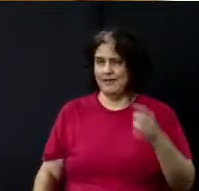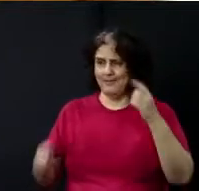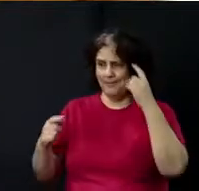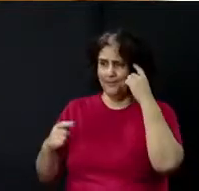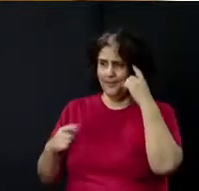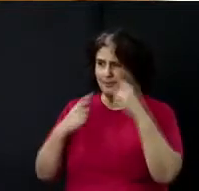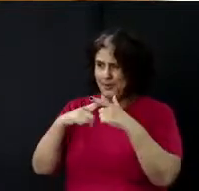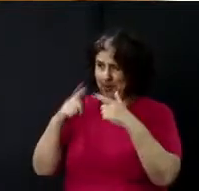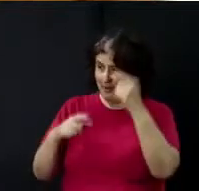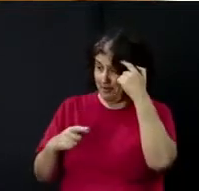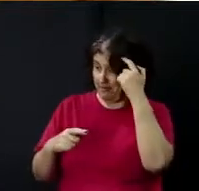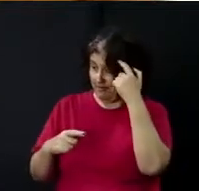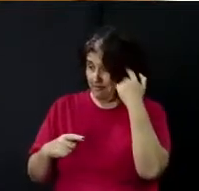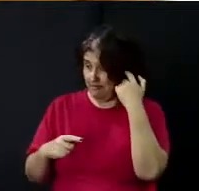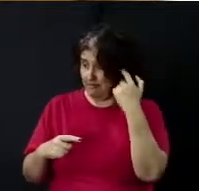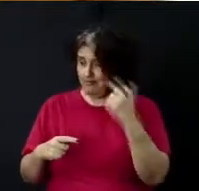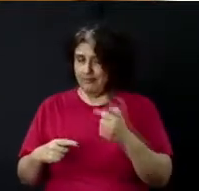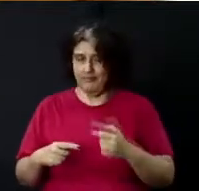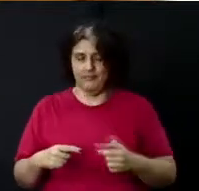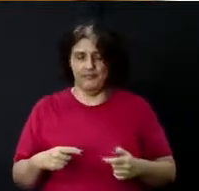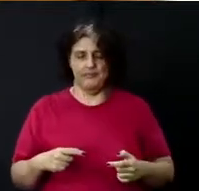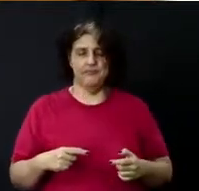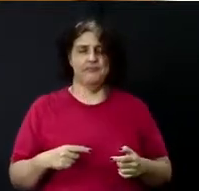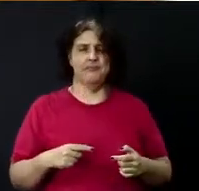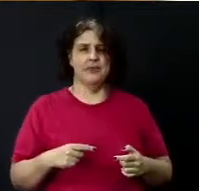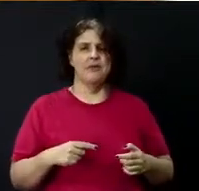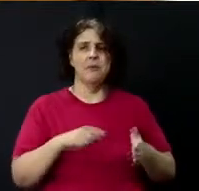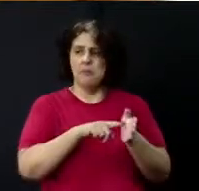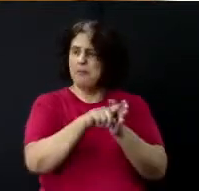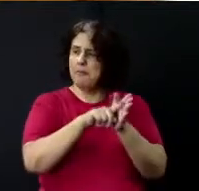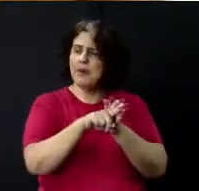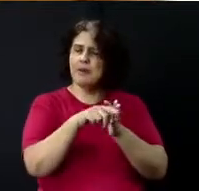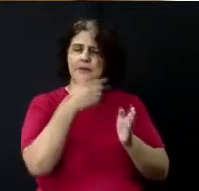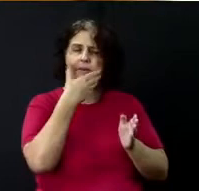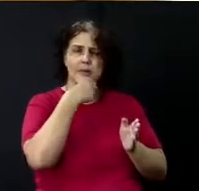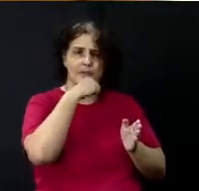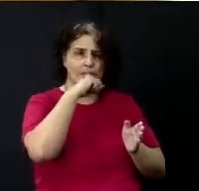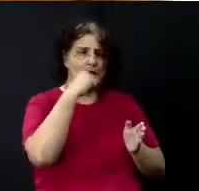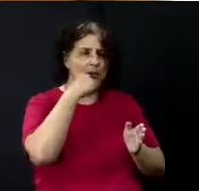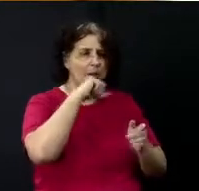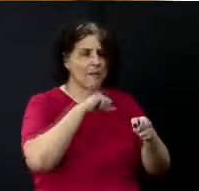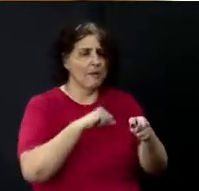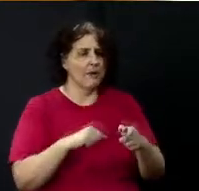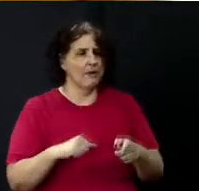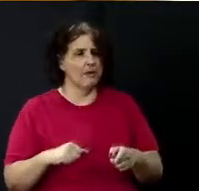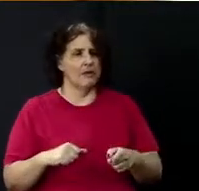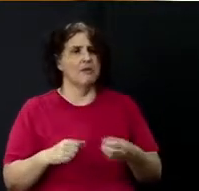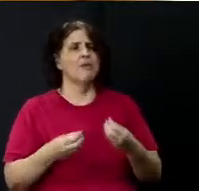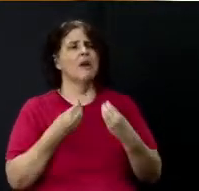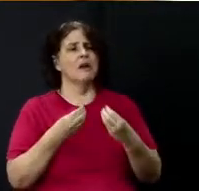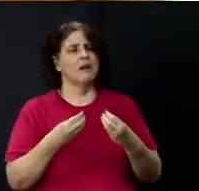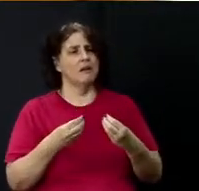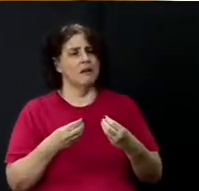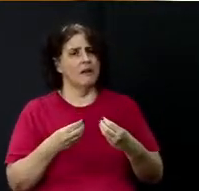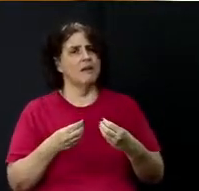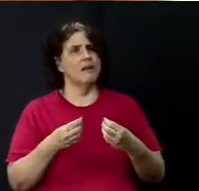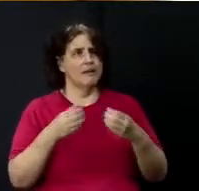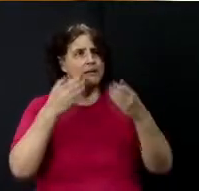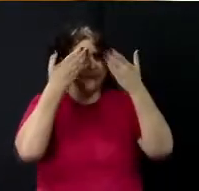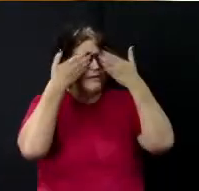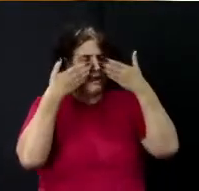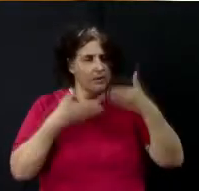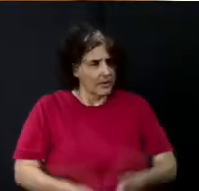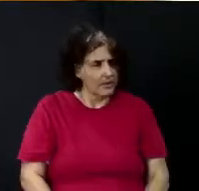filho? Como é que ele está vendo? Eles, porque diz o texto, isso está lá